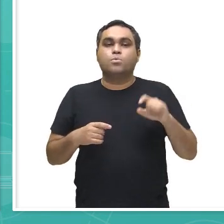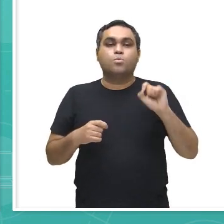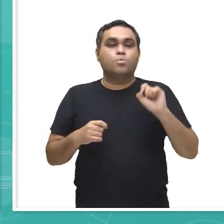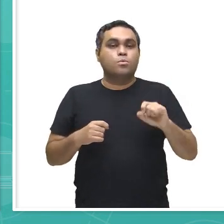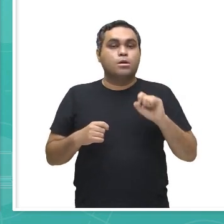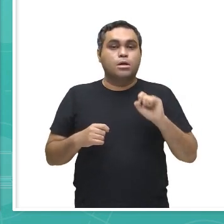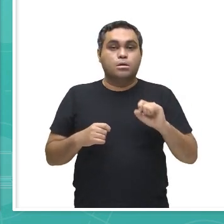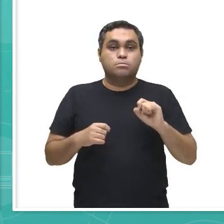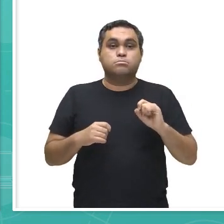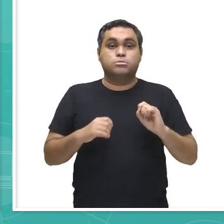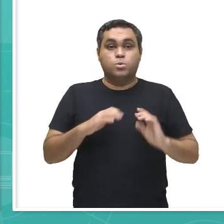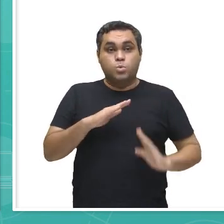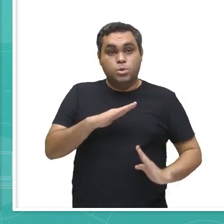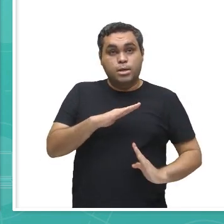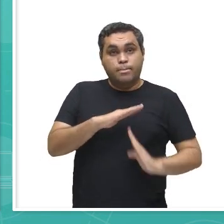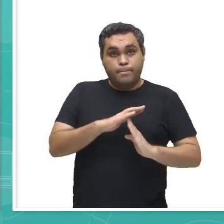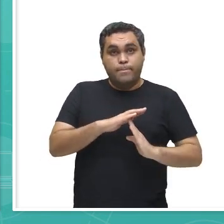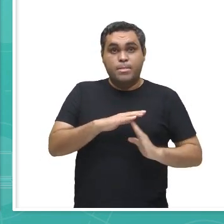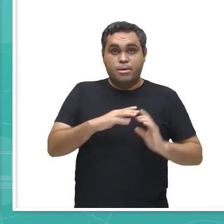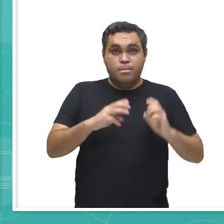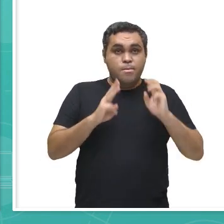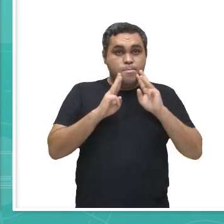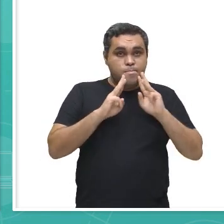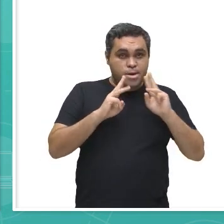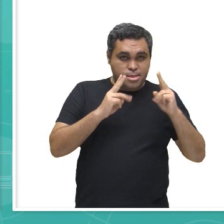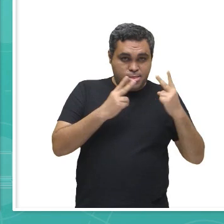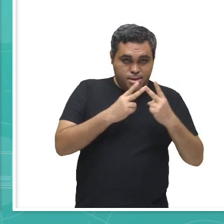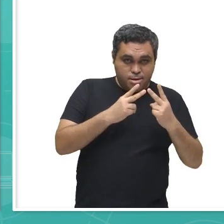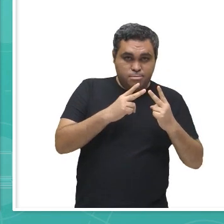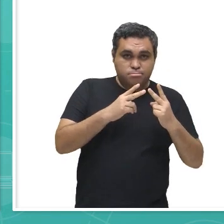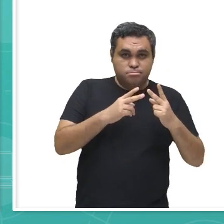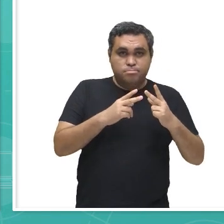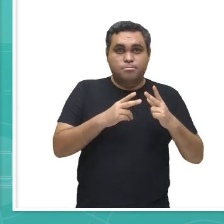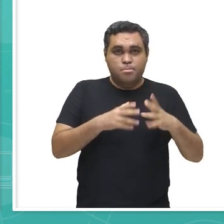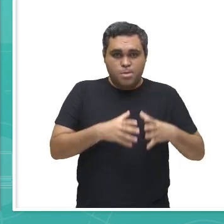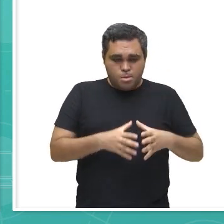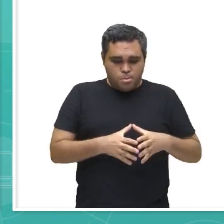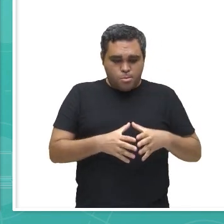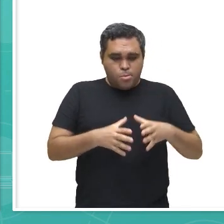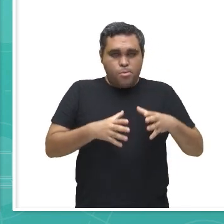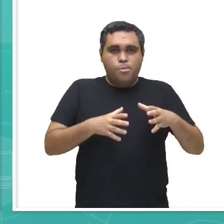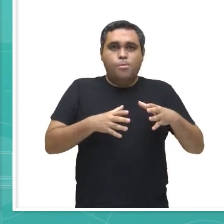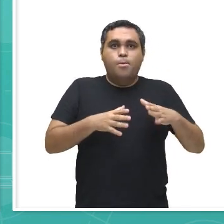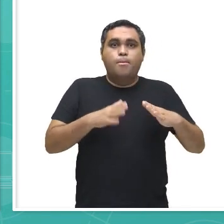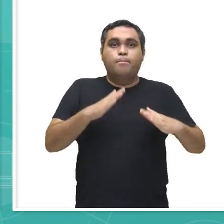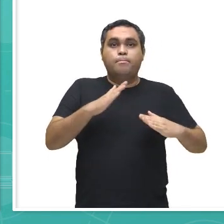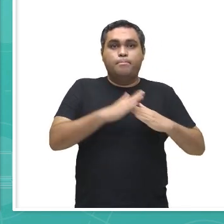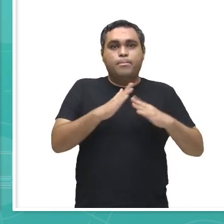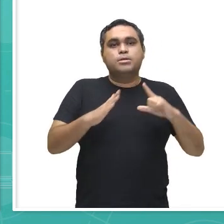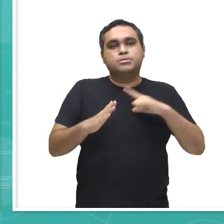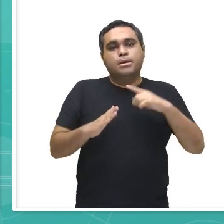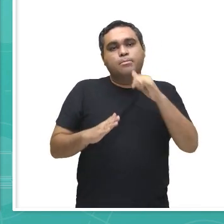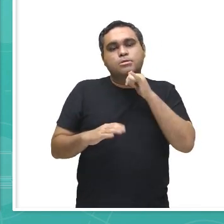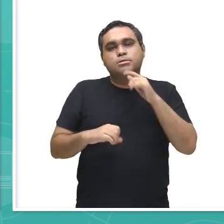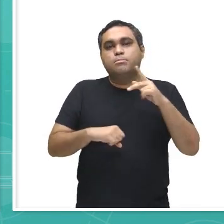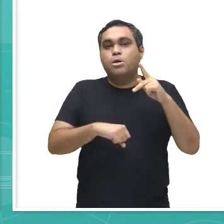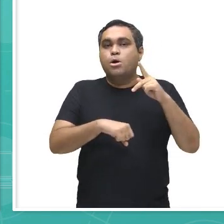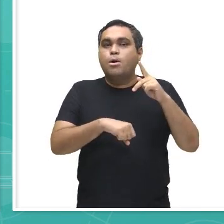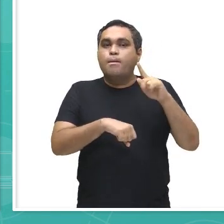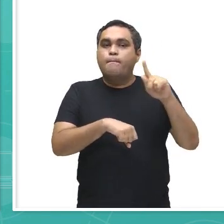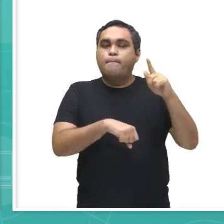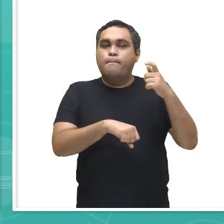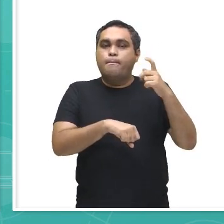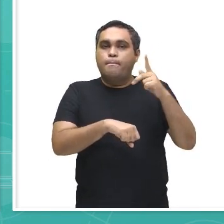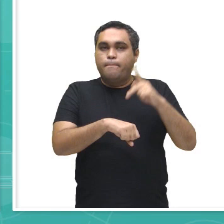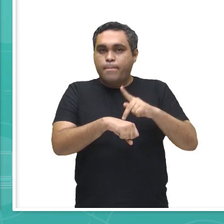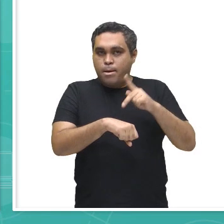delimitada da matéria, como por exemplo, olha aqui, ó, uma rocha. É uma quantidade delimitada de uma